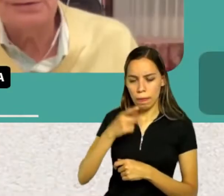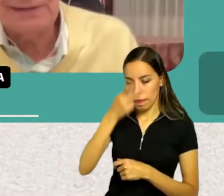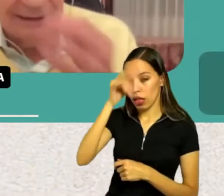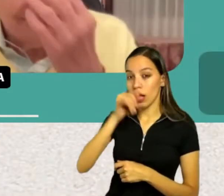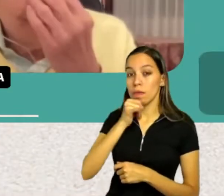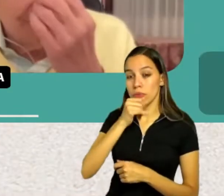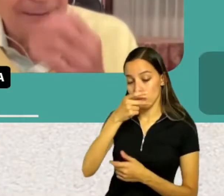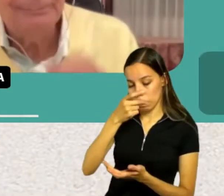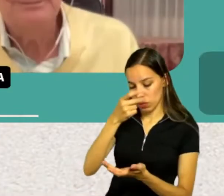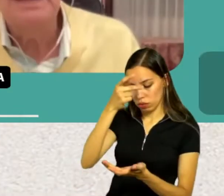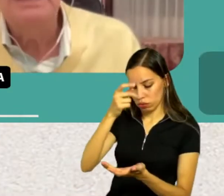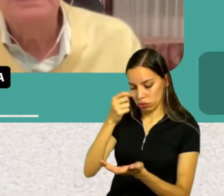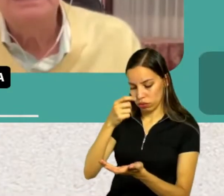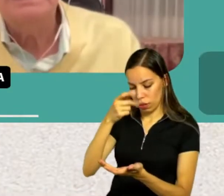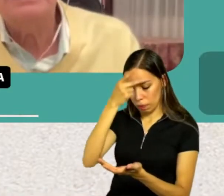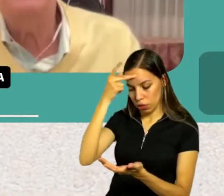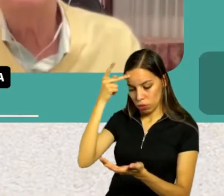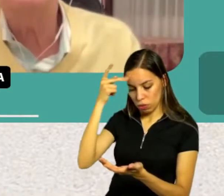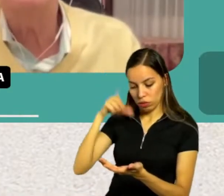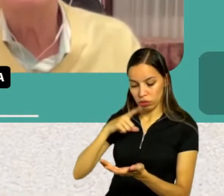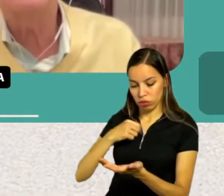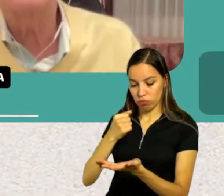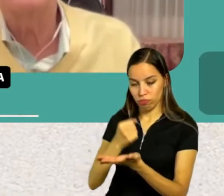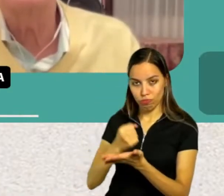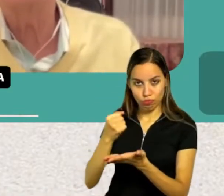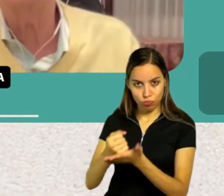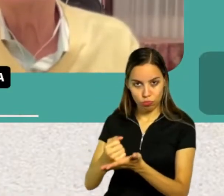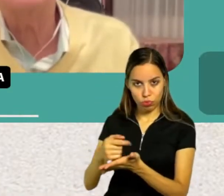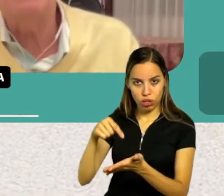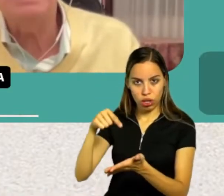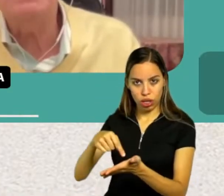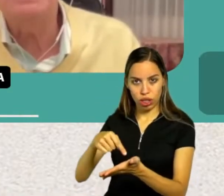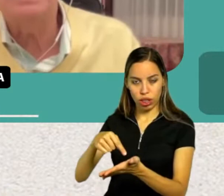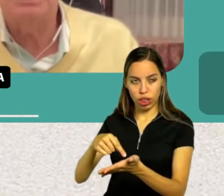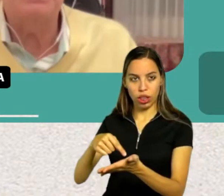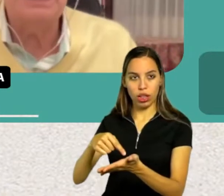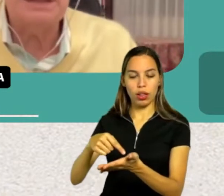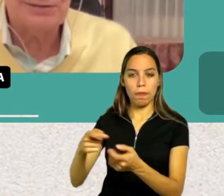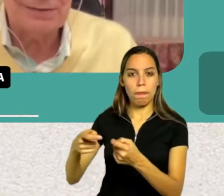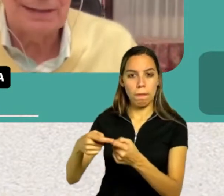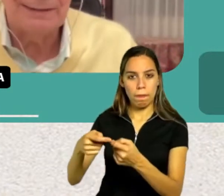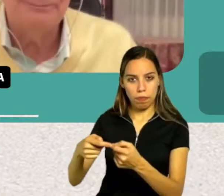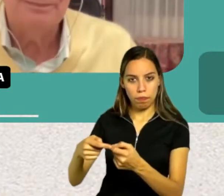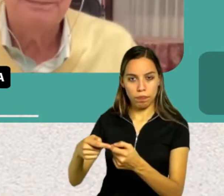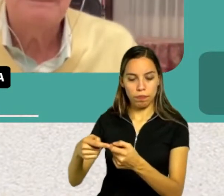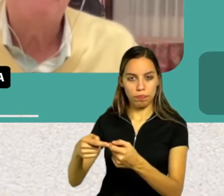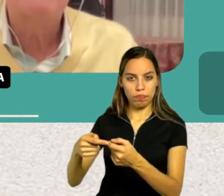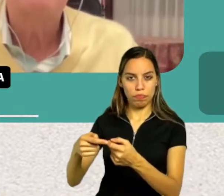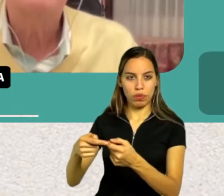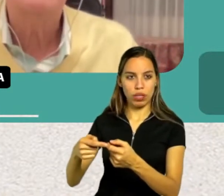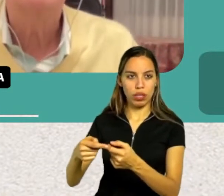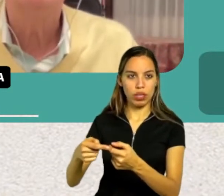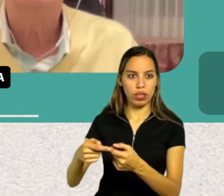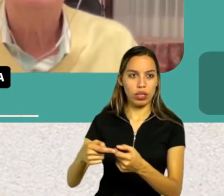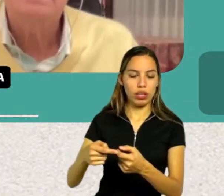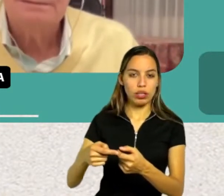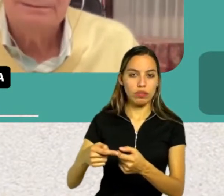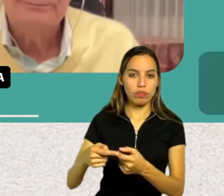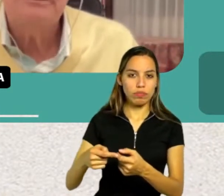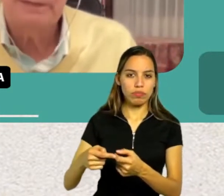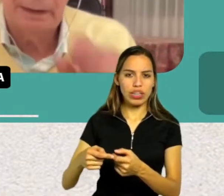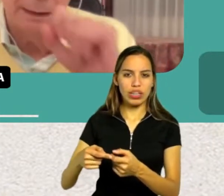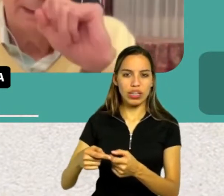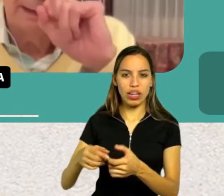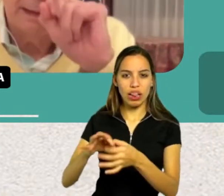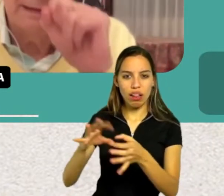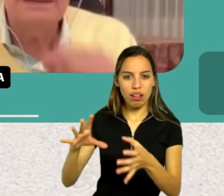Previdência Social, né? Instituto Nacional de Assistência Médica da Previdência Social. Quem era funcionário público tinha direito àquela